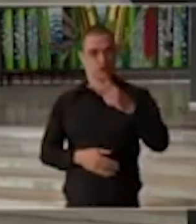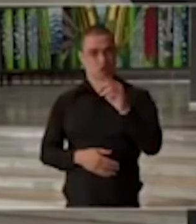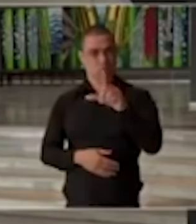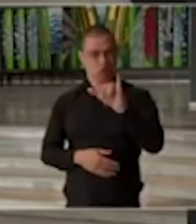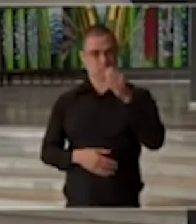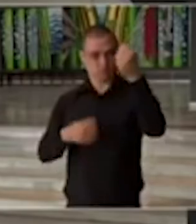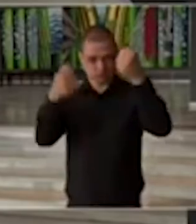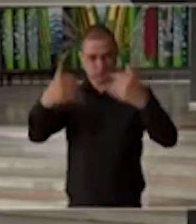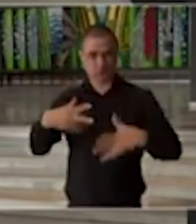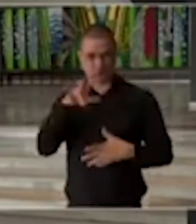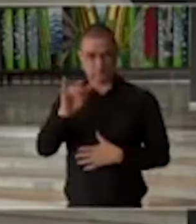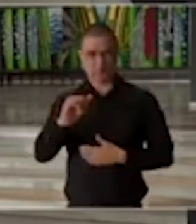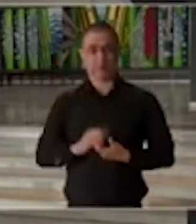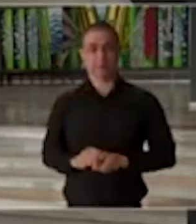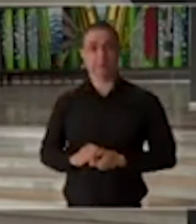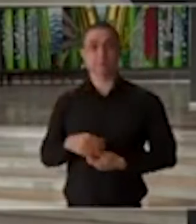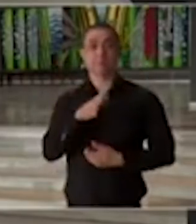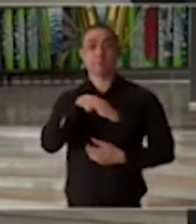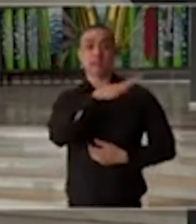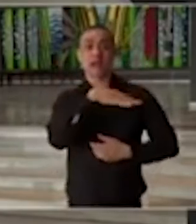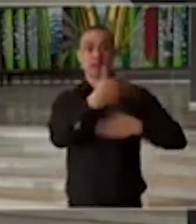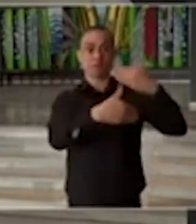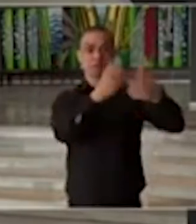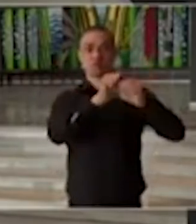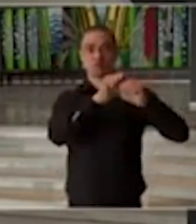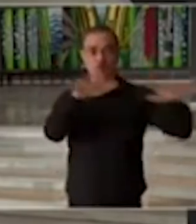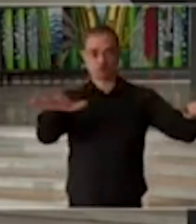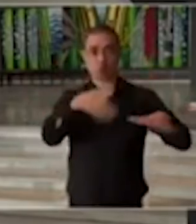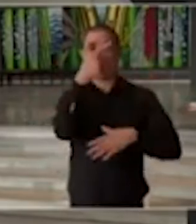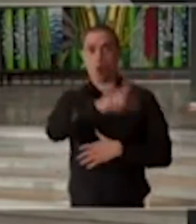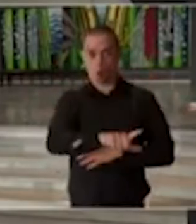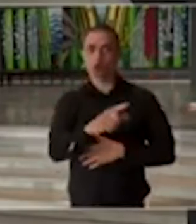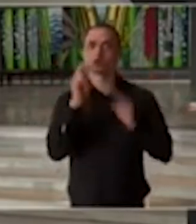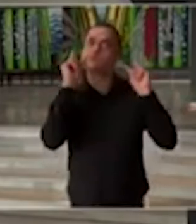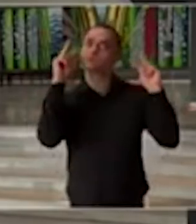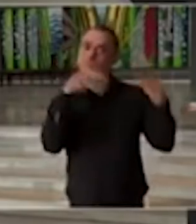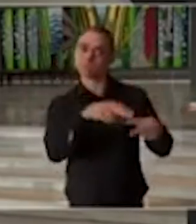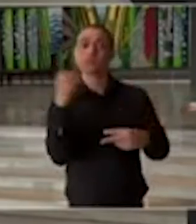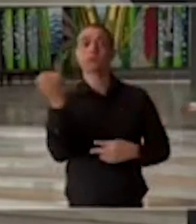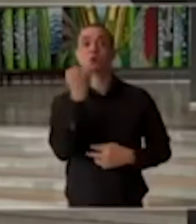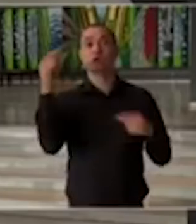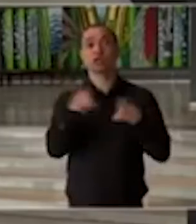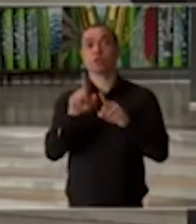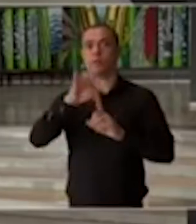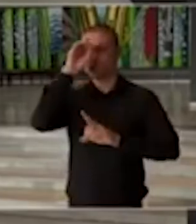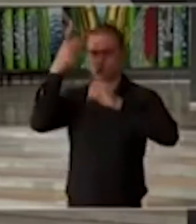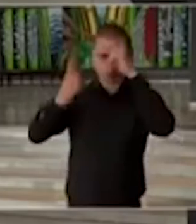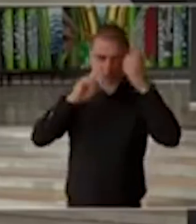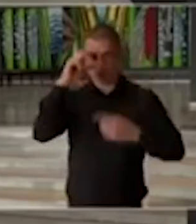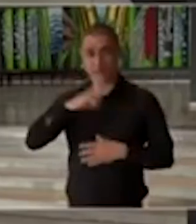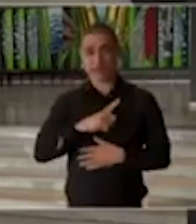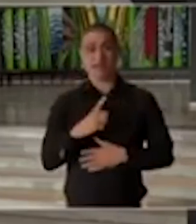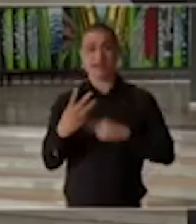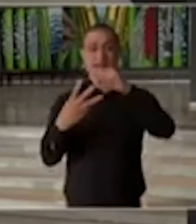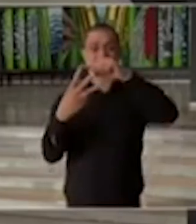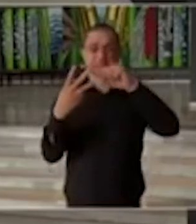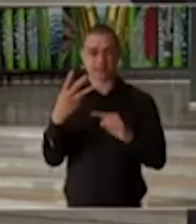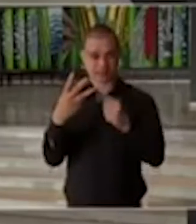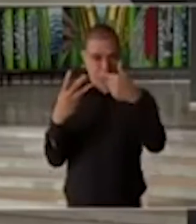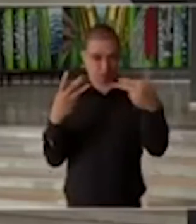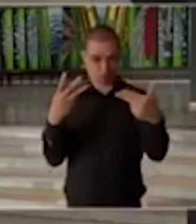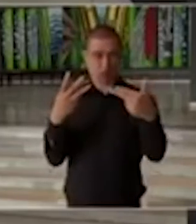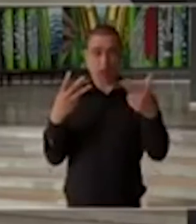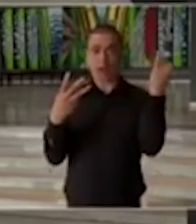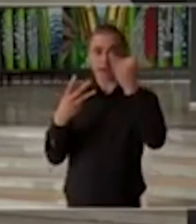isso. Na parte da evolução da epidemia, que é outro ponto que tem gerado algumas dúvidas, tem 3 critérios que estão